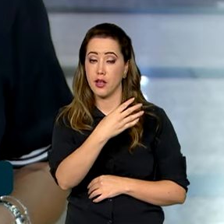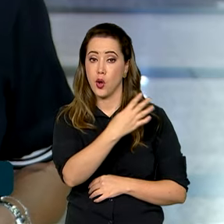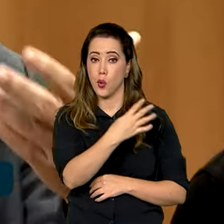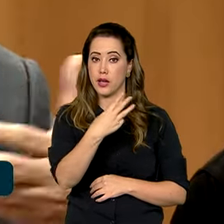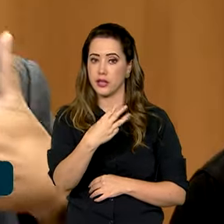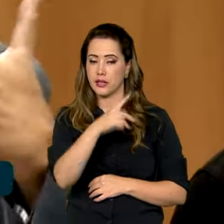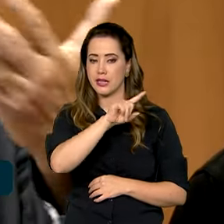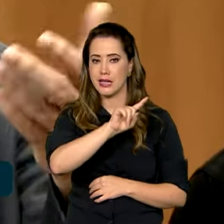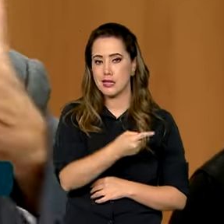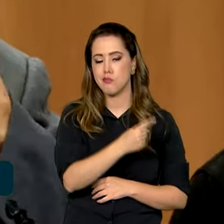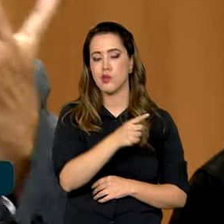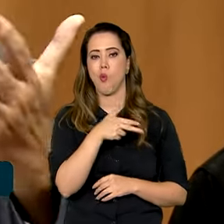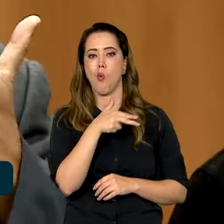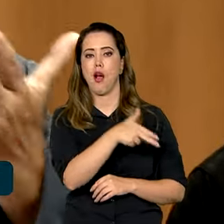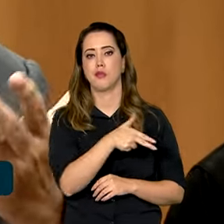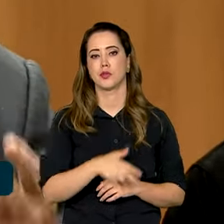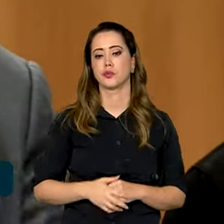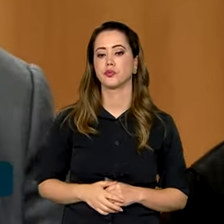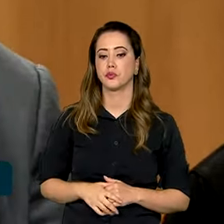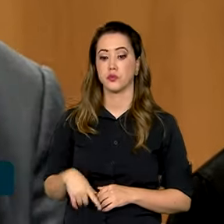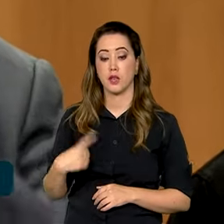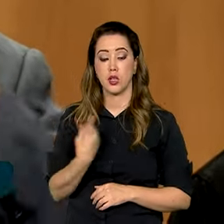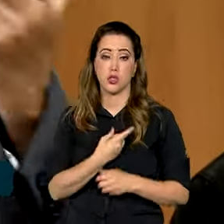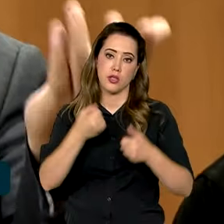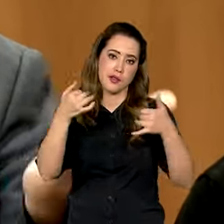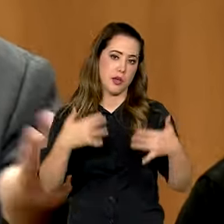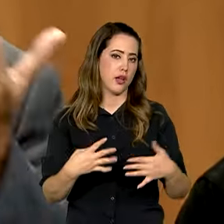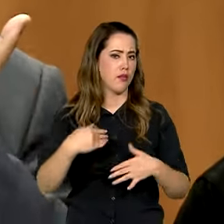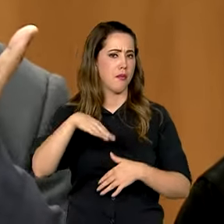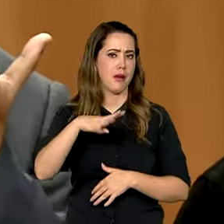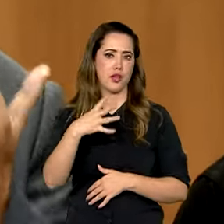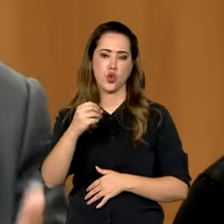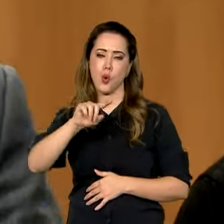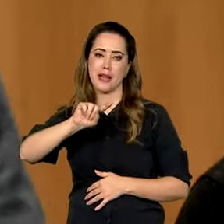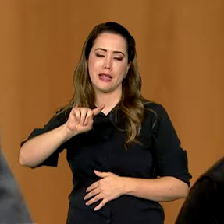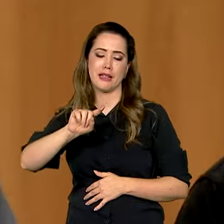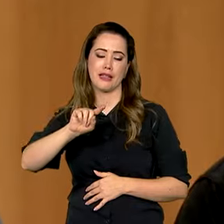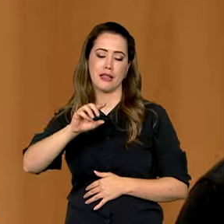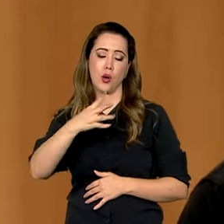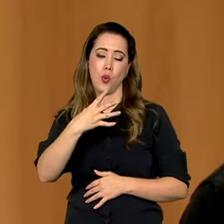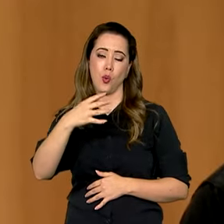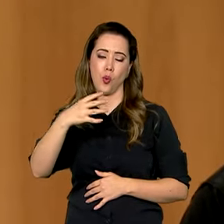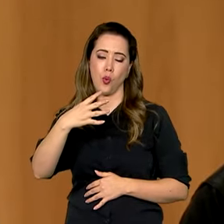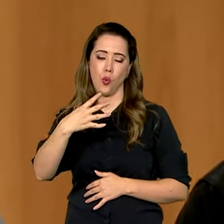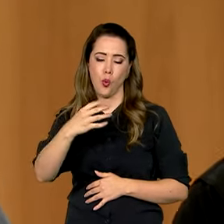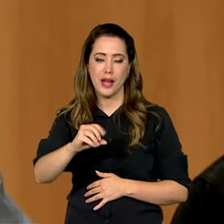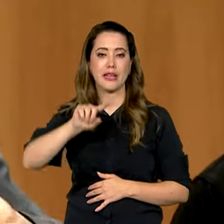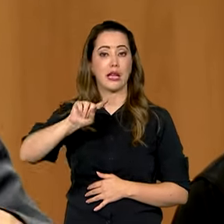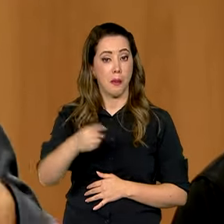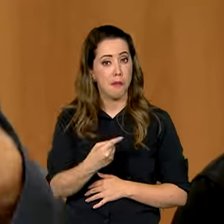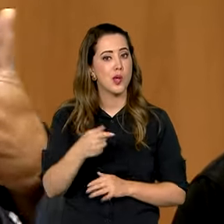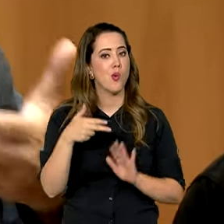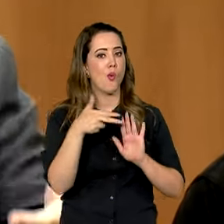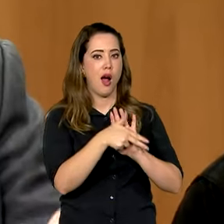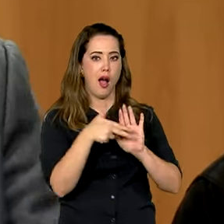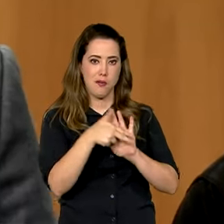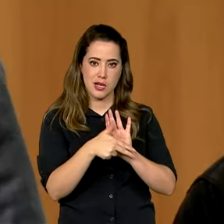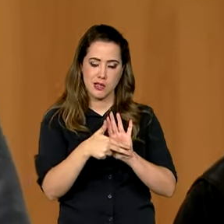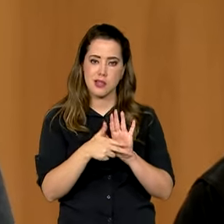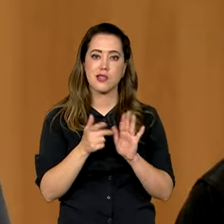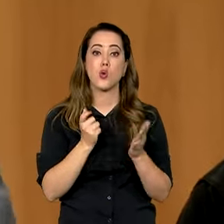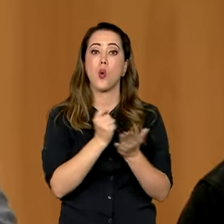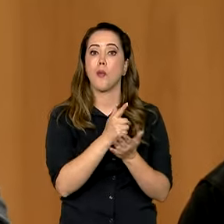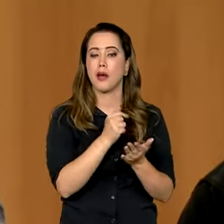reais nós estamos falando de mais de 40.000 armas importadas nos últimos 3 anos há um levantamento em